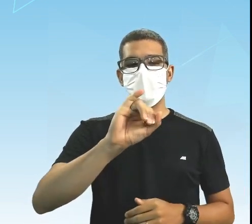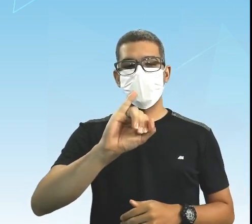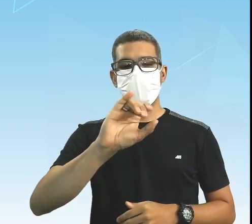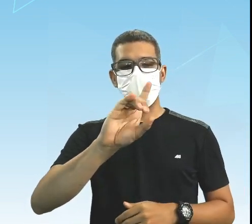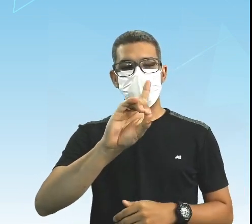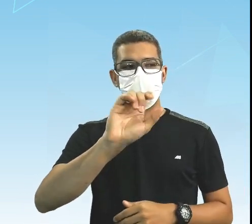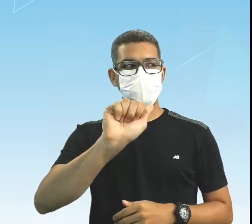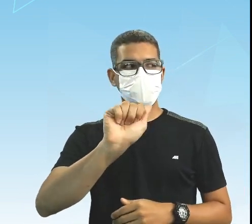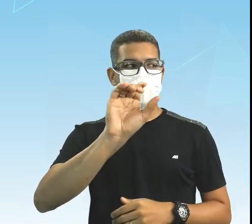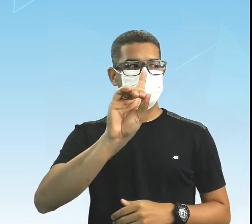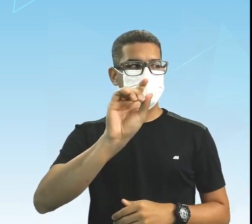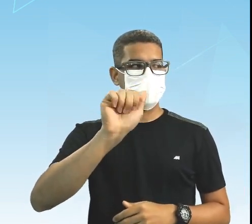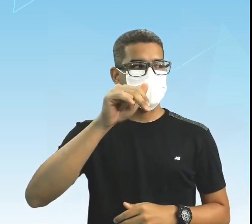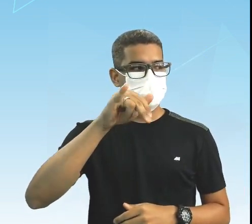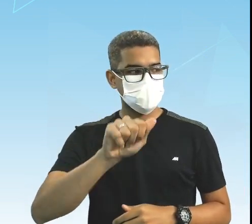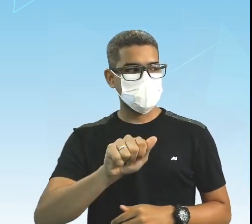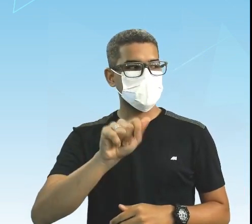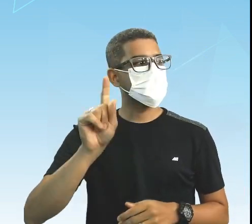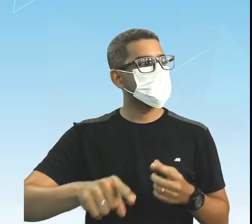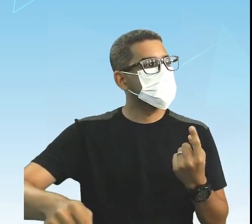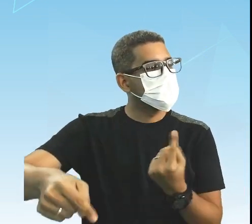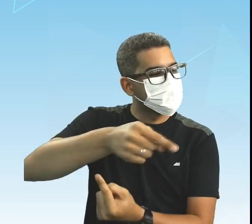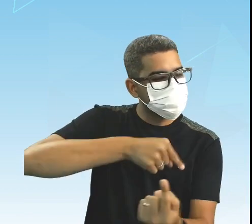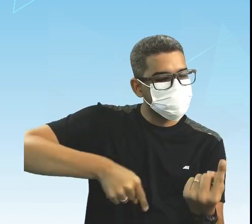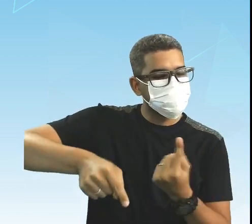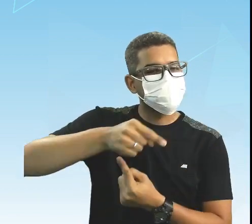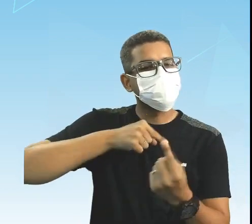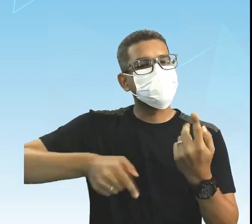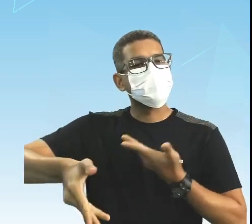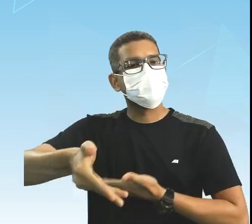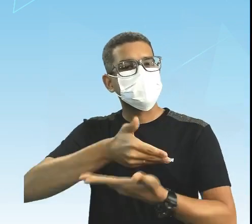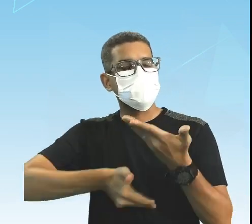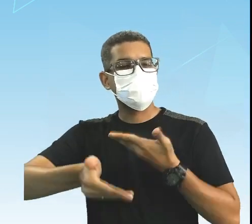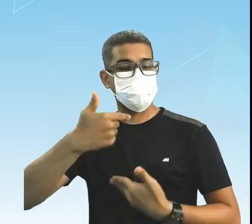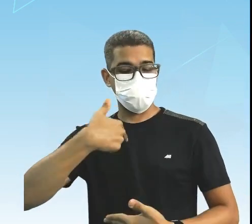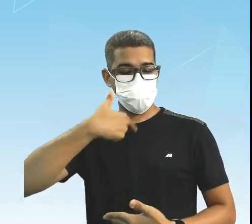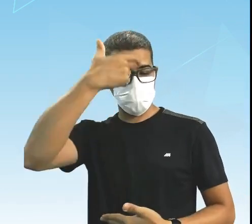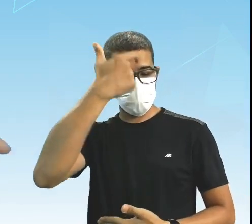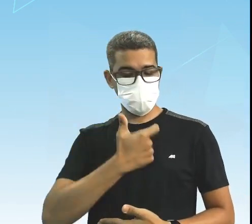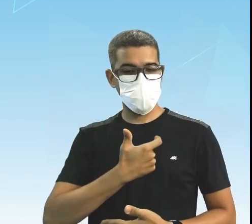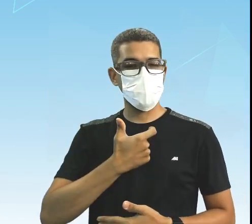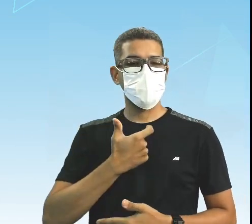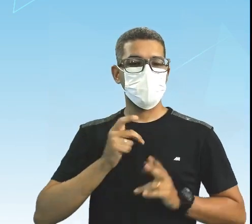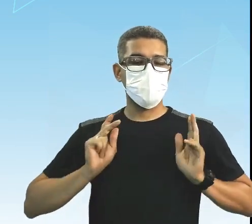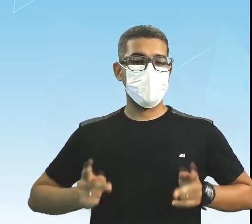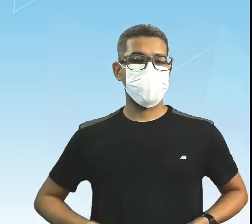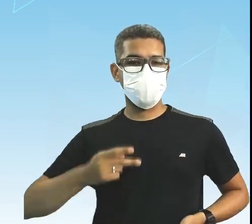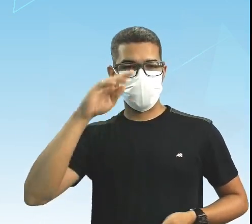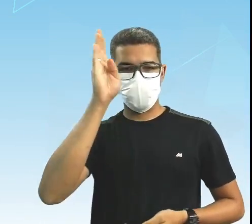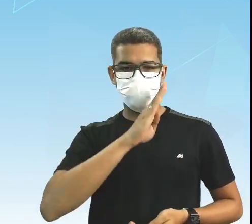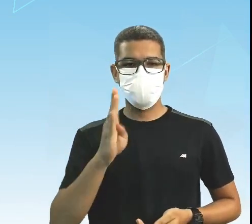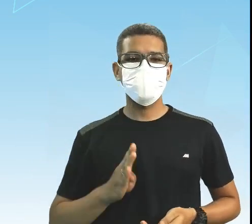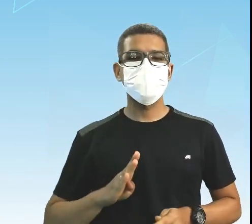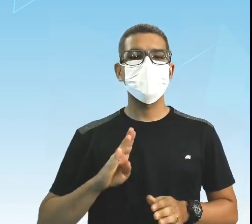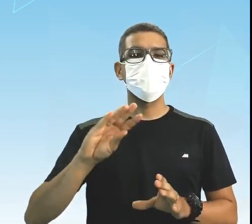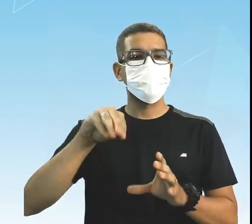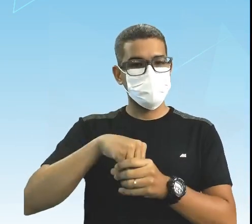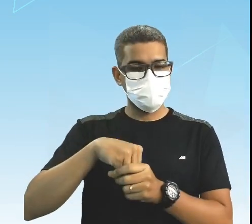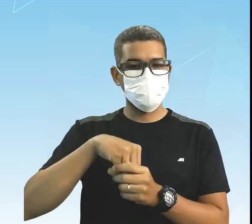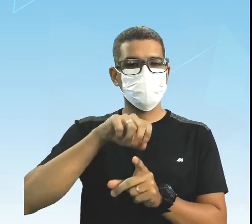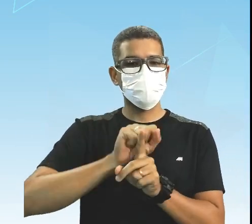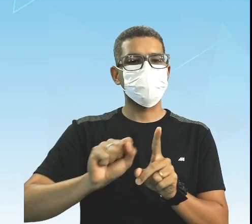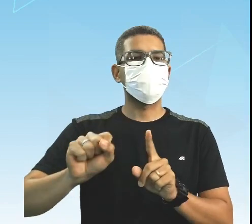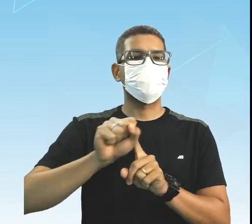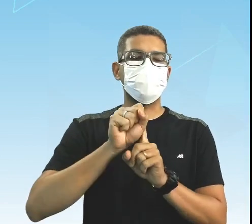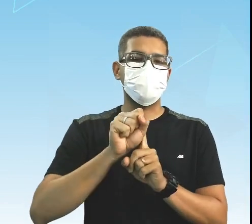vai estar relacionado com a sua participação do sujeito, eu, um cidadão brasileiro, dentro da minha